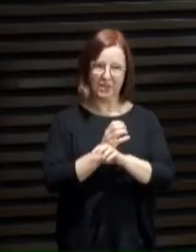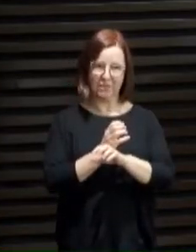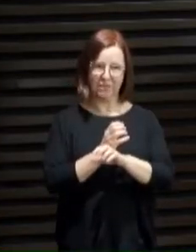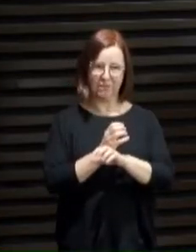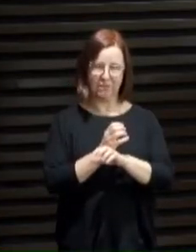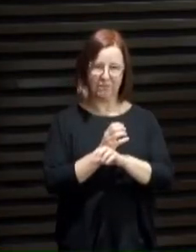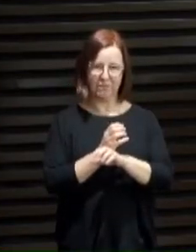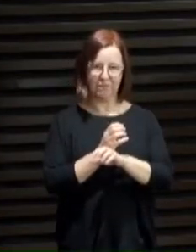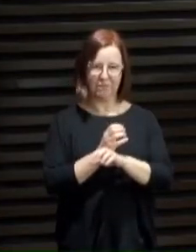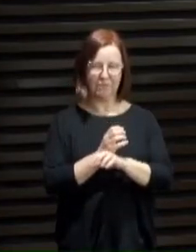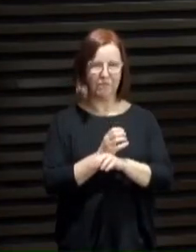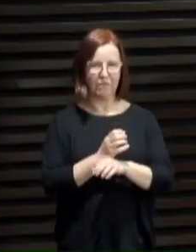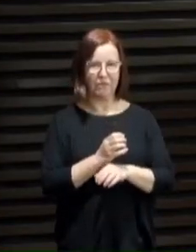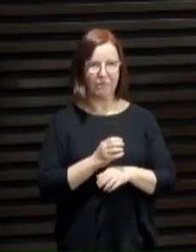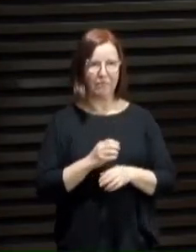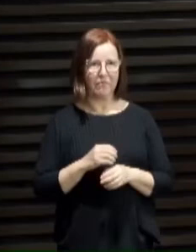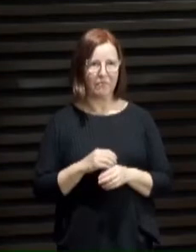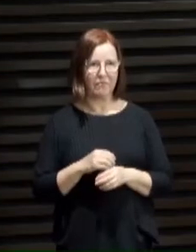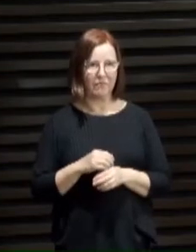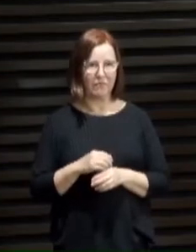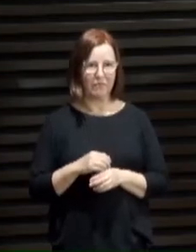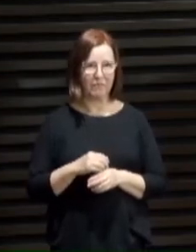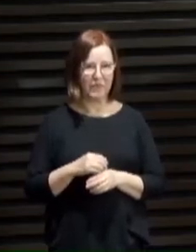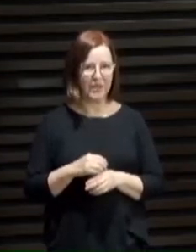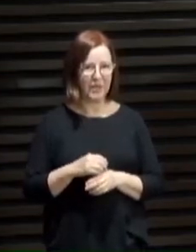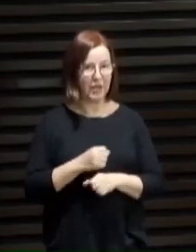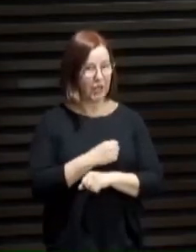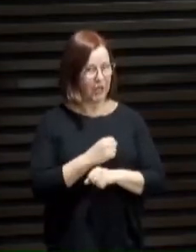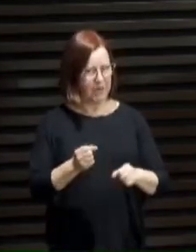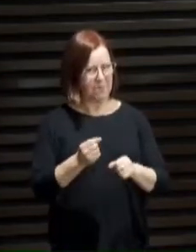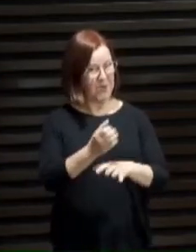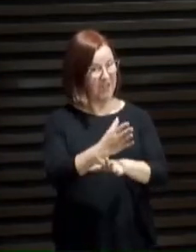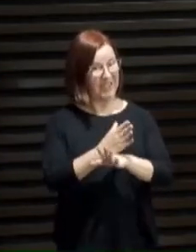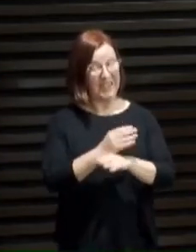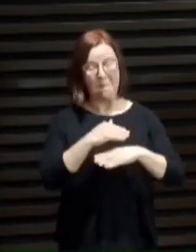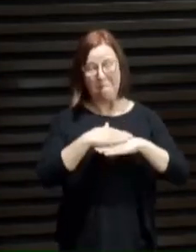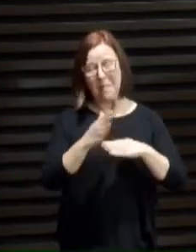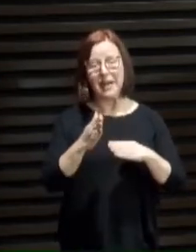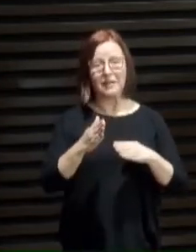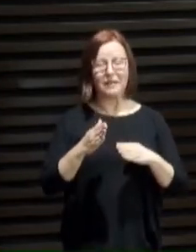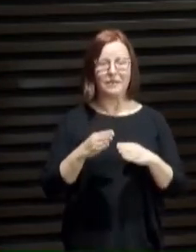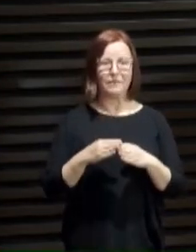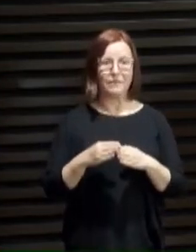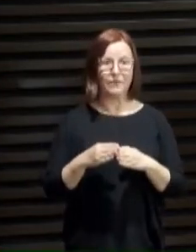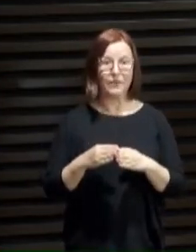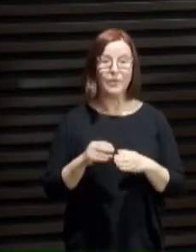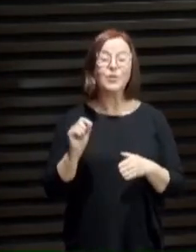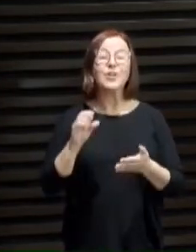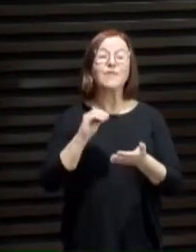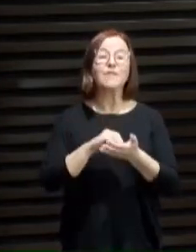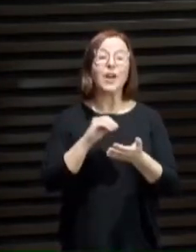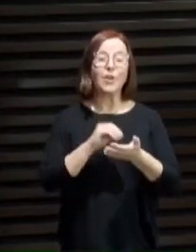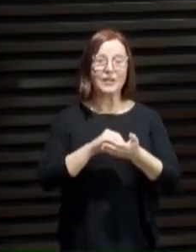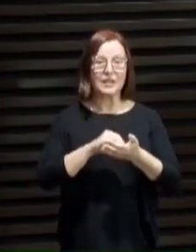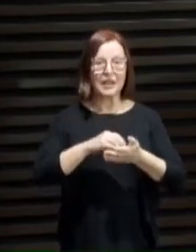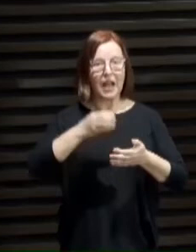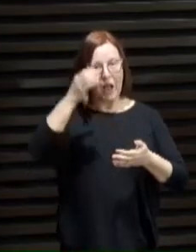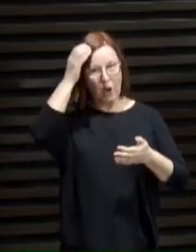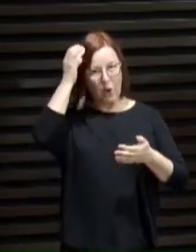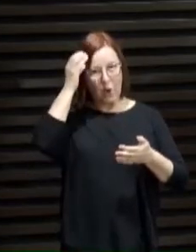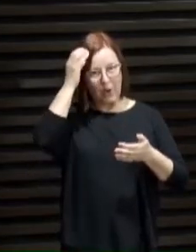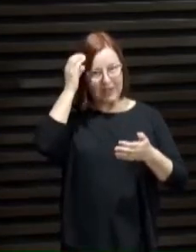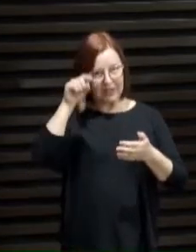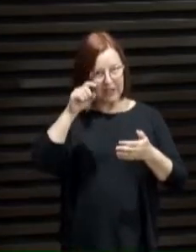por natureza. Não dá para esvaziar mais você já está vazio. A única coisa que falta a você é a consciência de que você